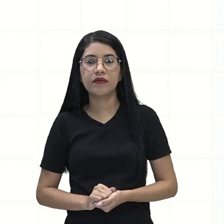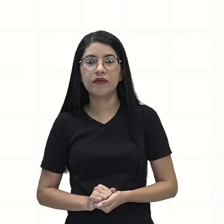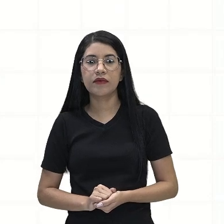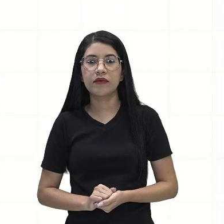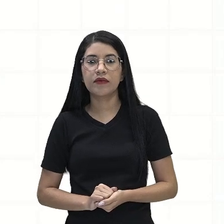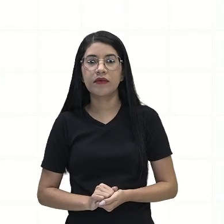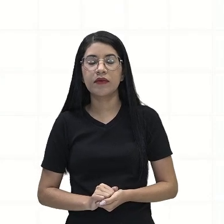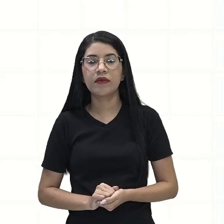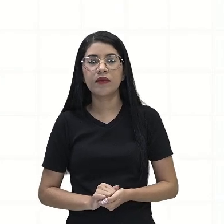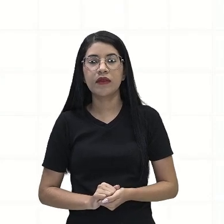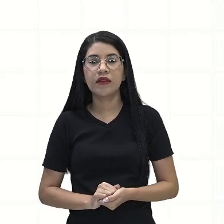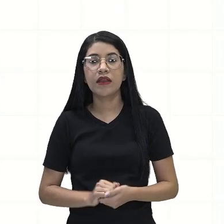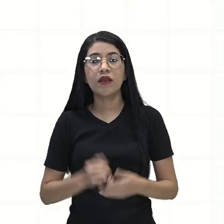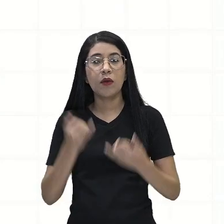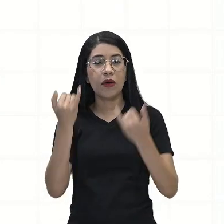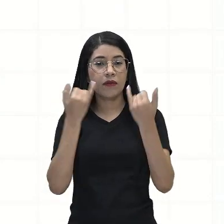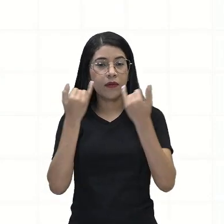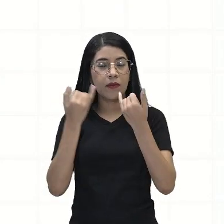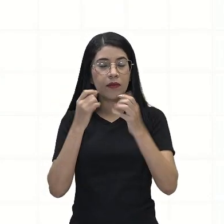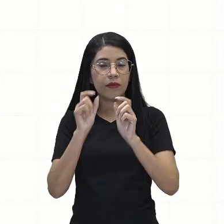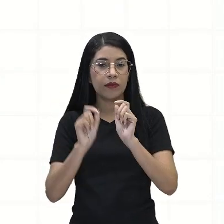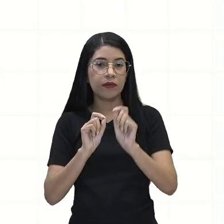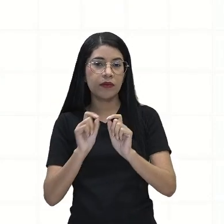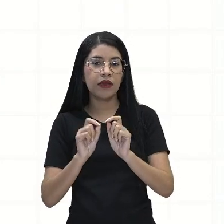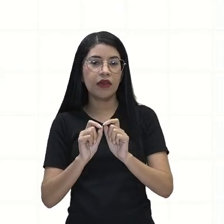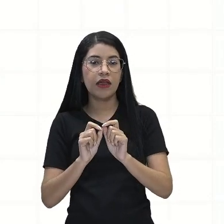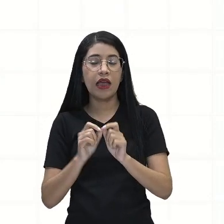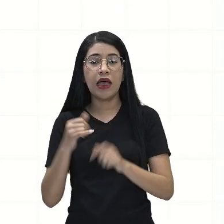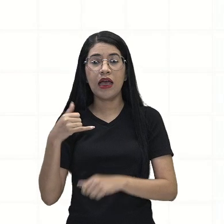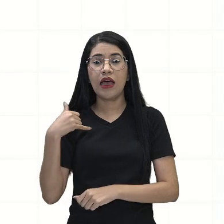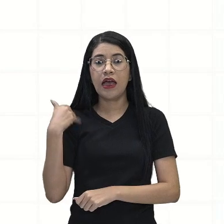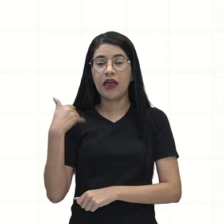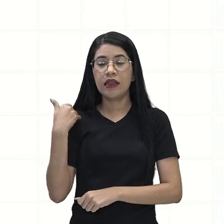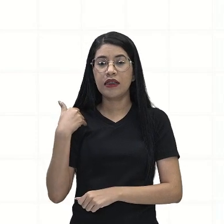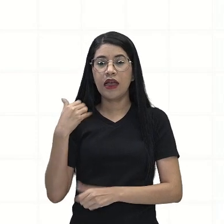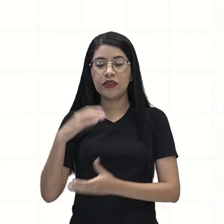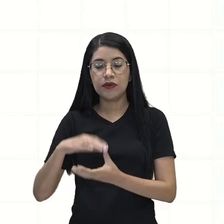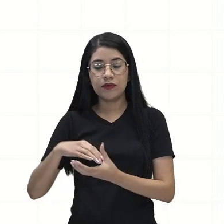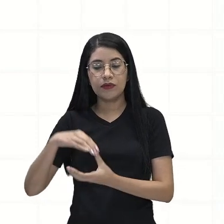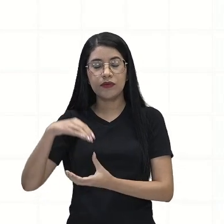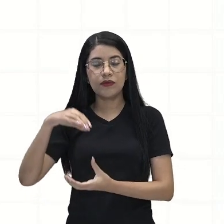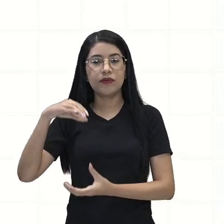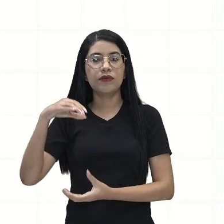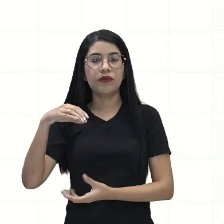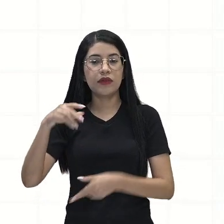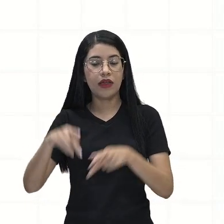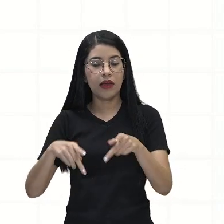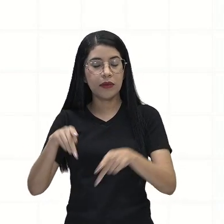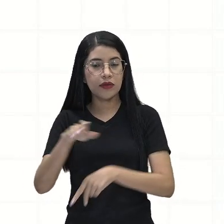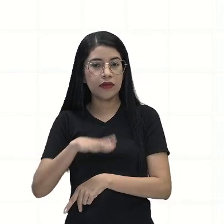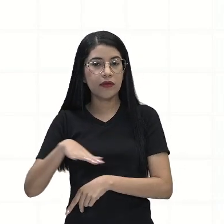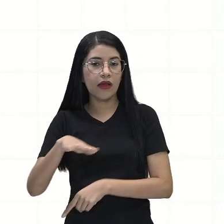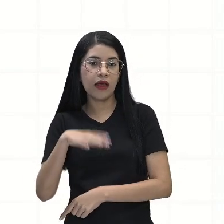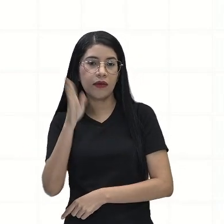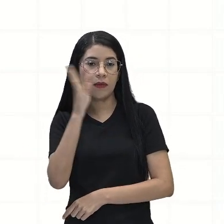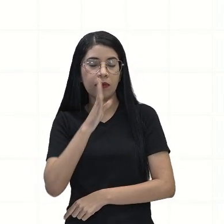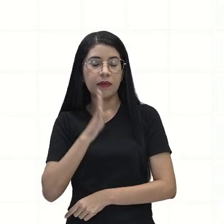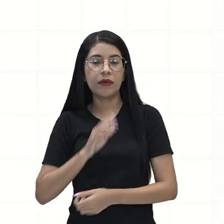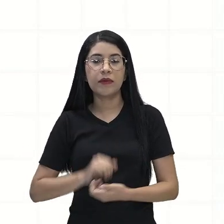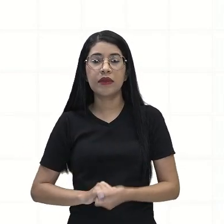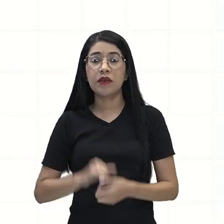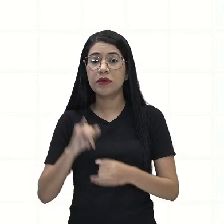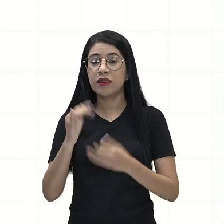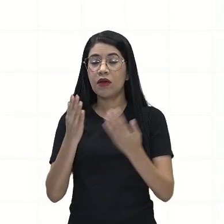fornecer, né, os dados com relação ao envelhecimento da população. Então, a gente tem, se a gente for